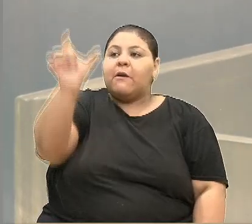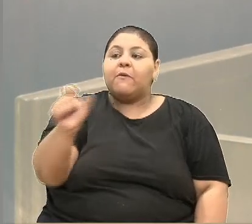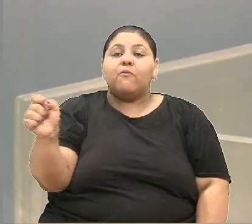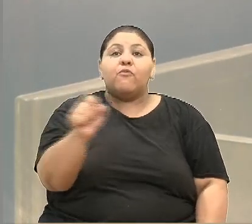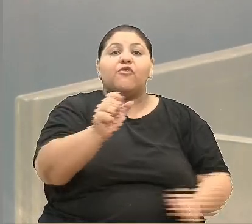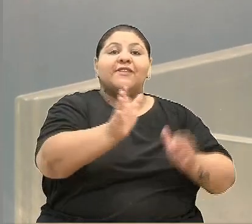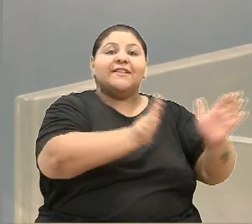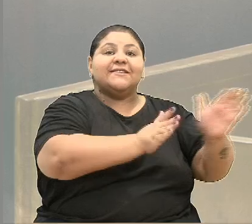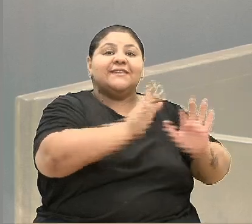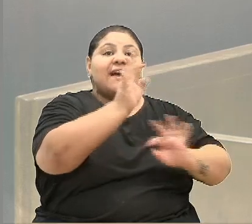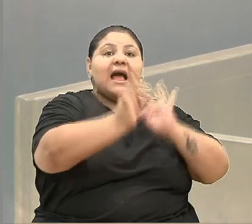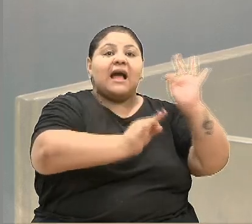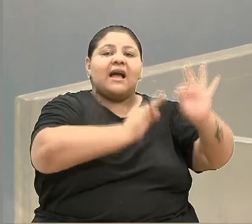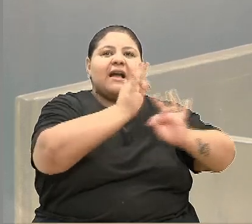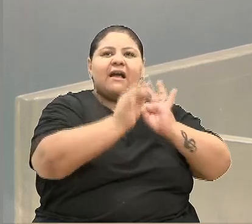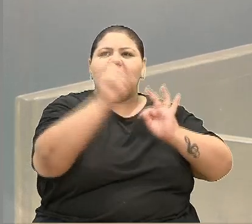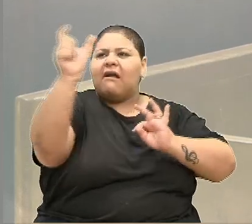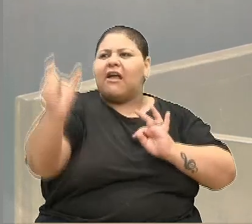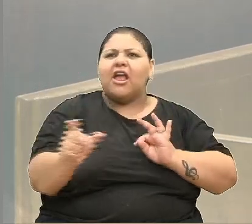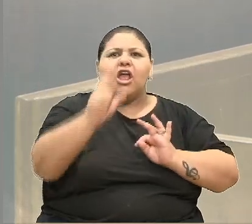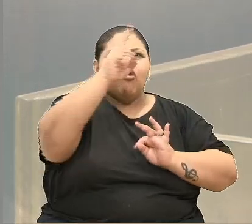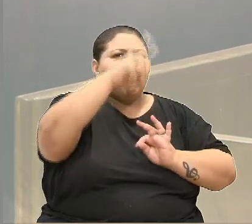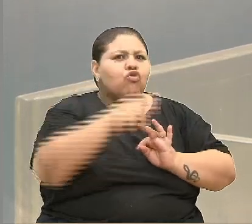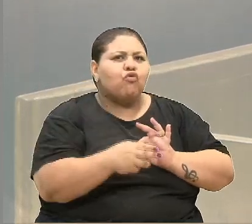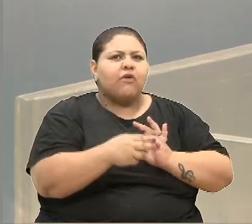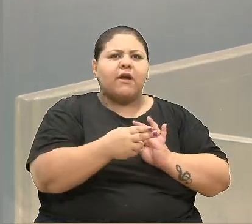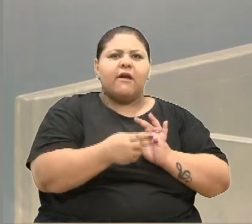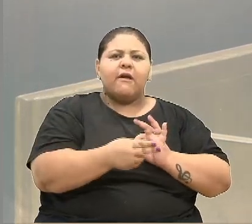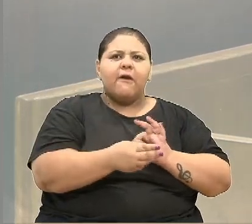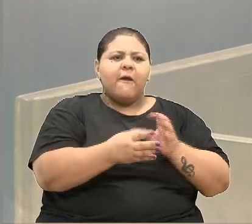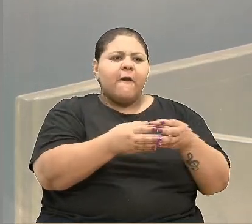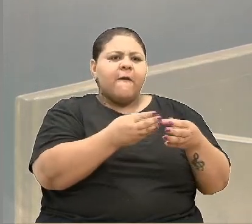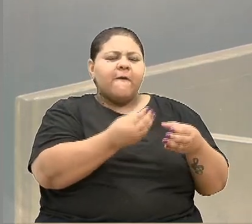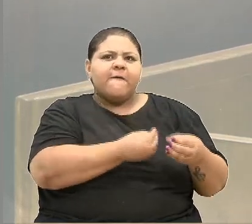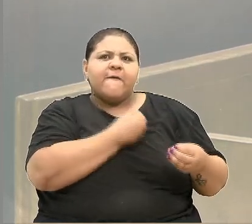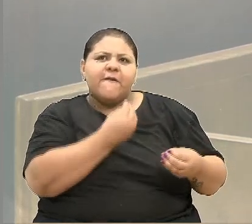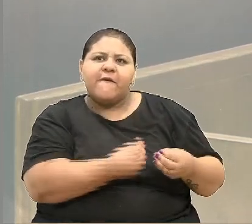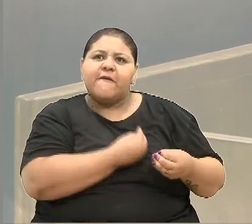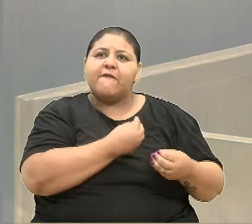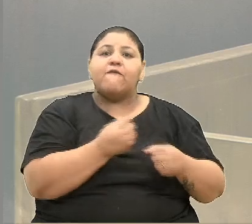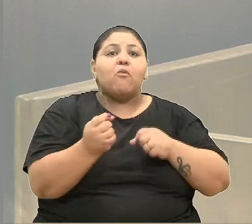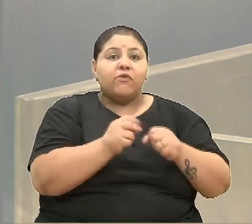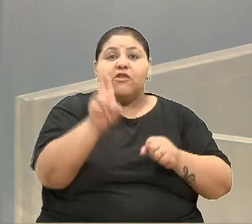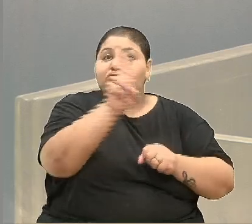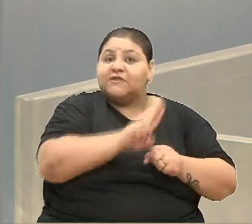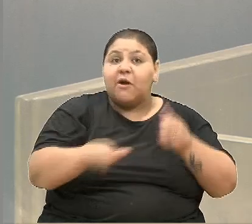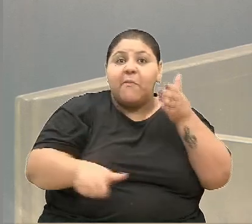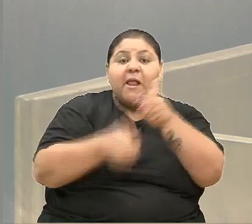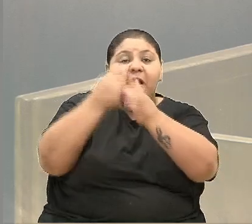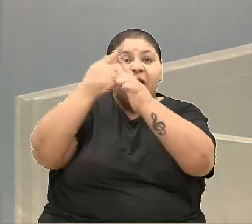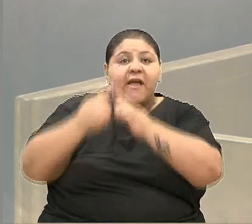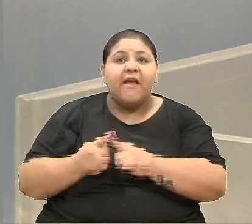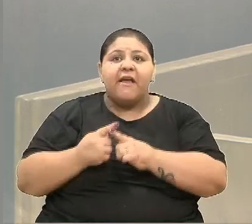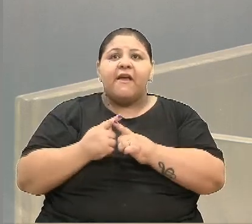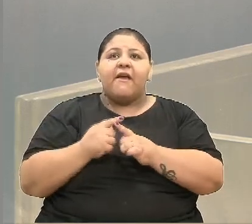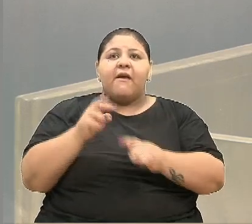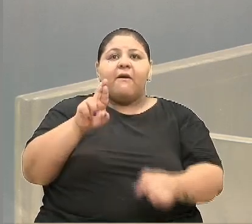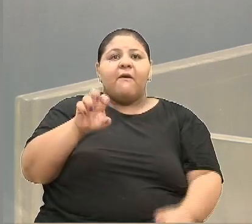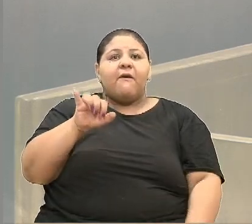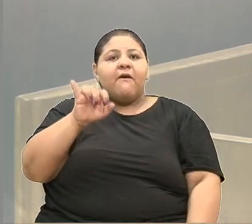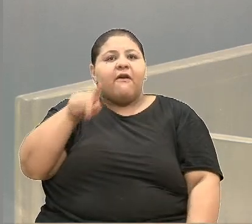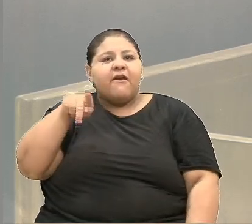acessar as terapias, aquelas pessoas que nunca experimentaram, vão poder experimentar pela primeira vez uma sessão de reiki,